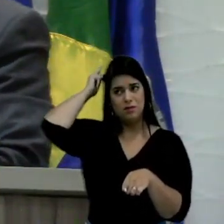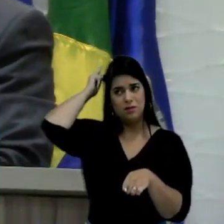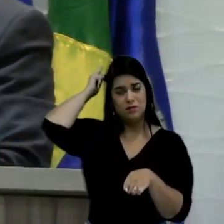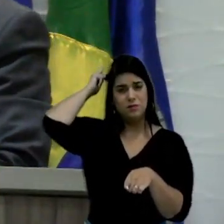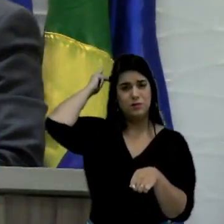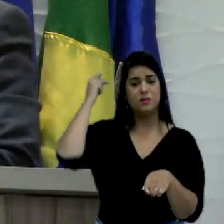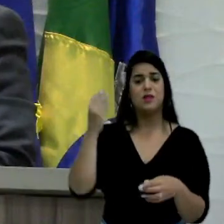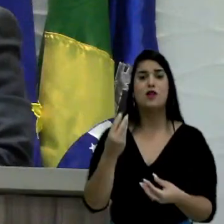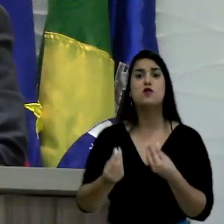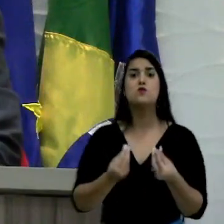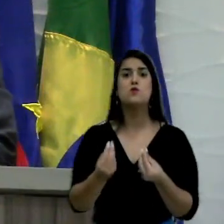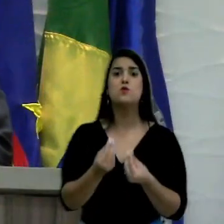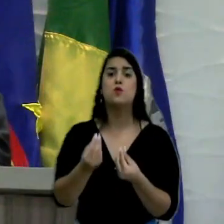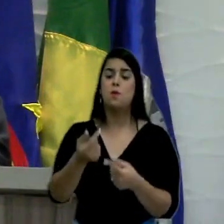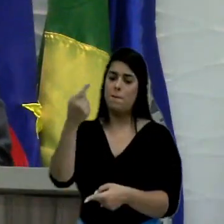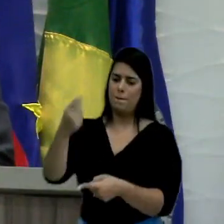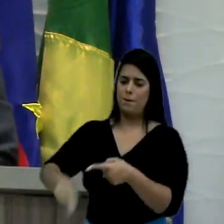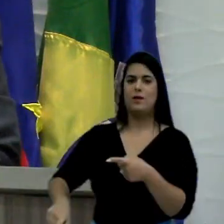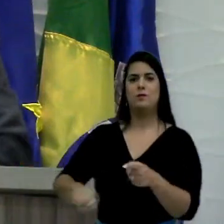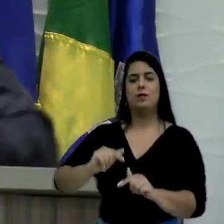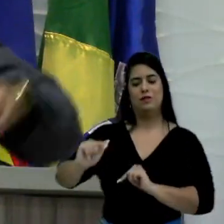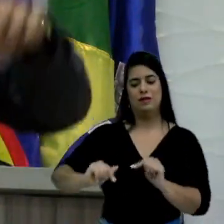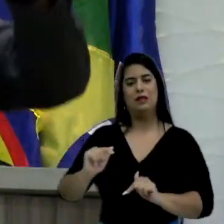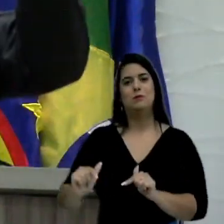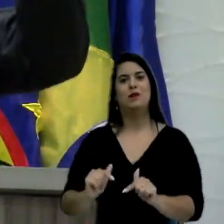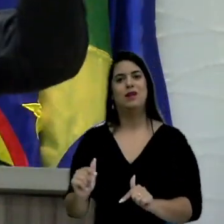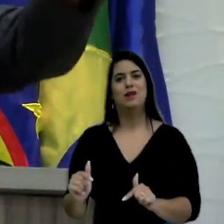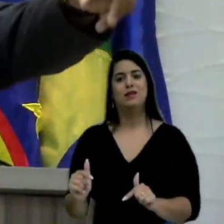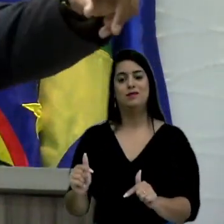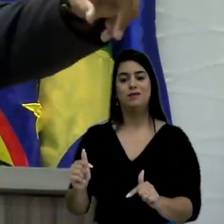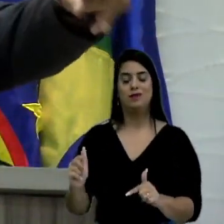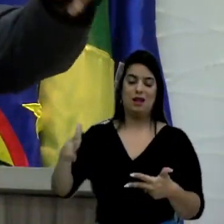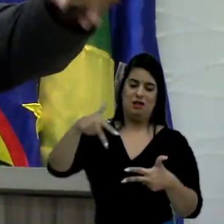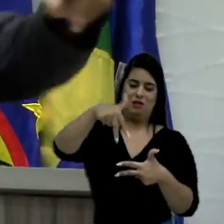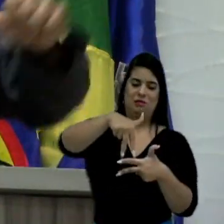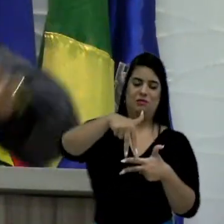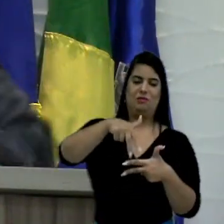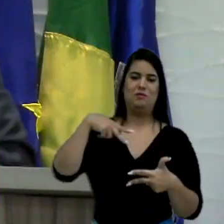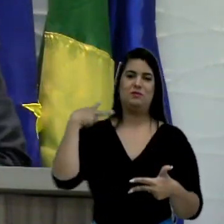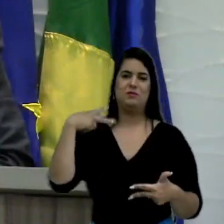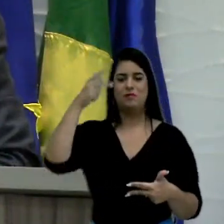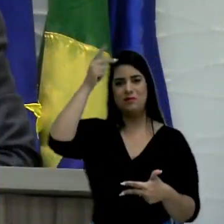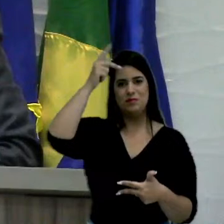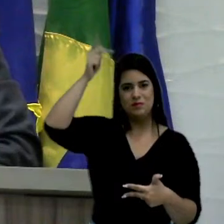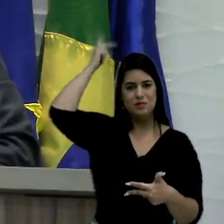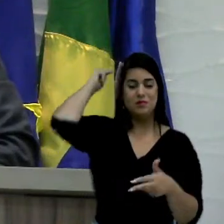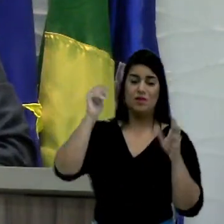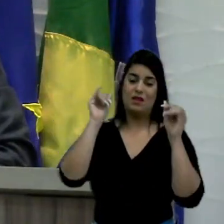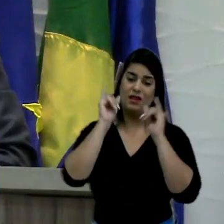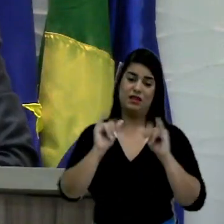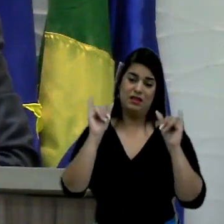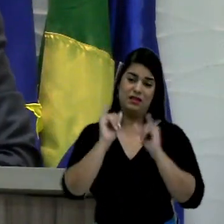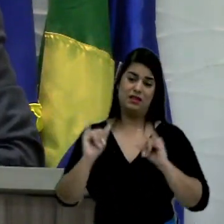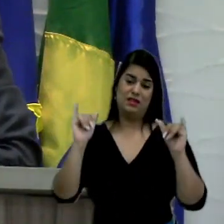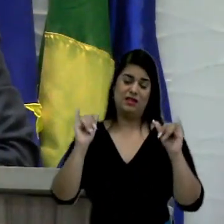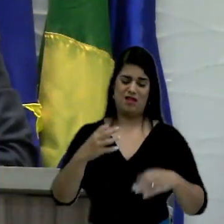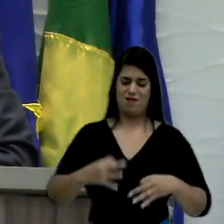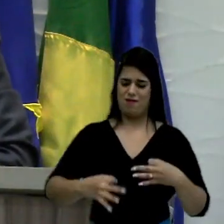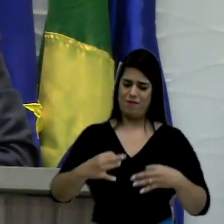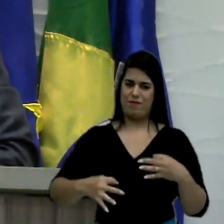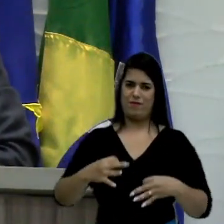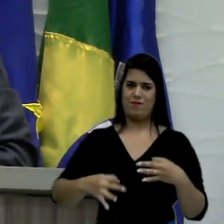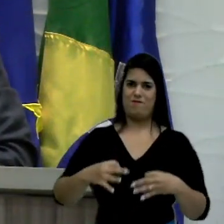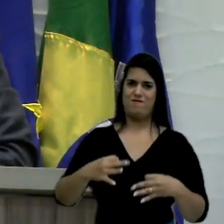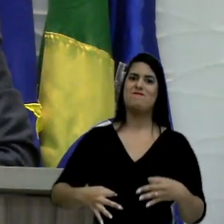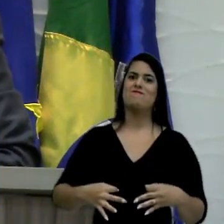de trabalho de quem sempre fez para o São Bento do Una. Aí vem o vereador aqui, Pezinho, numa sessão anterior, dizer que nutrido para o promotor denunciar. Eu